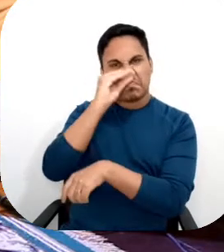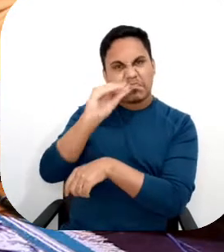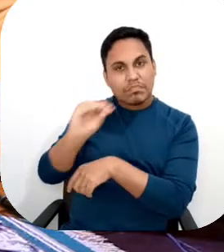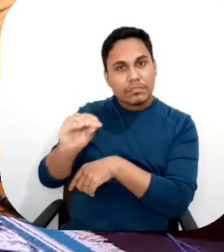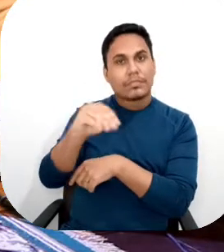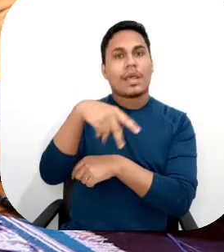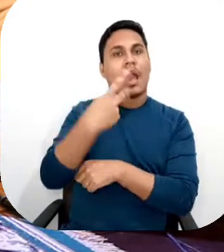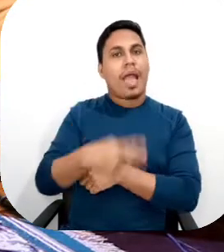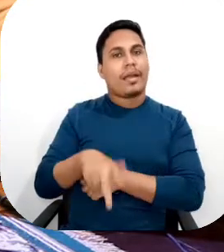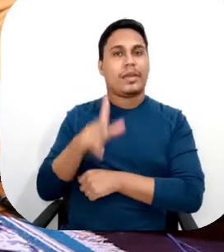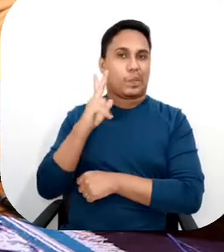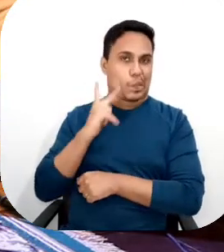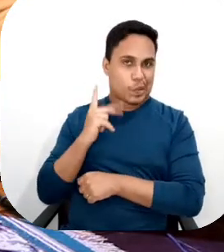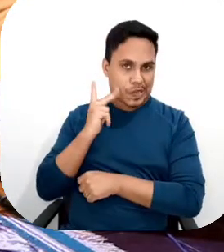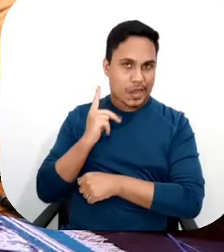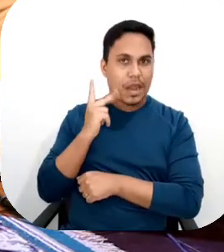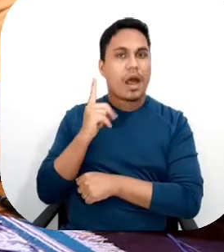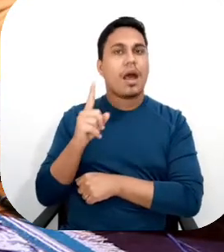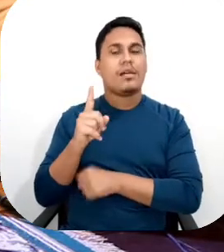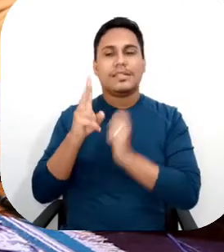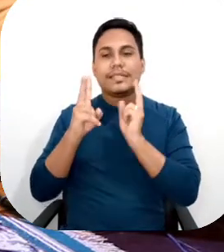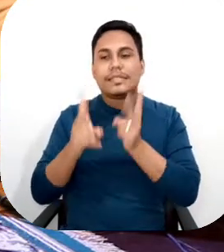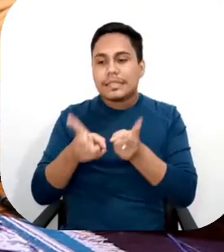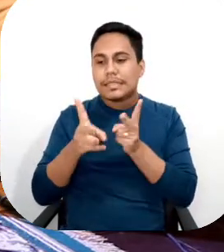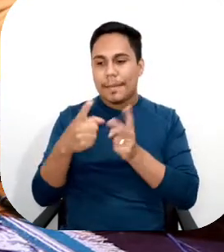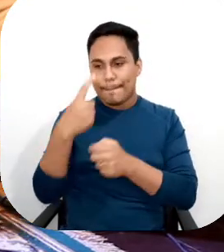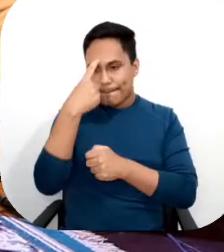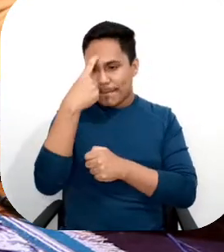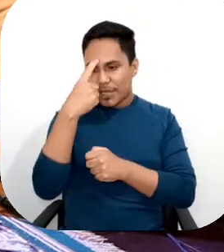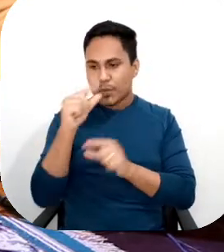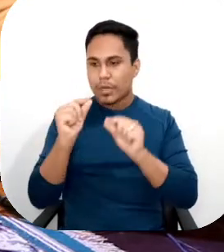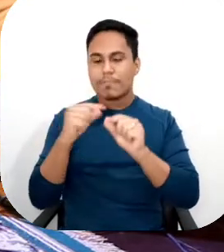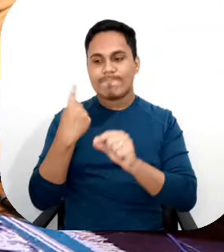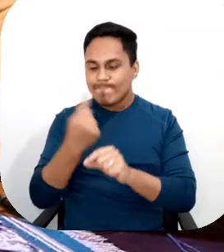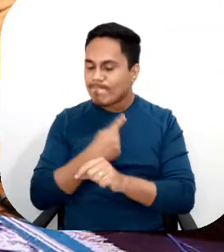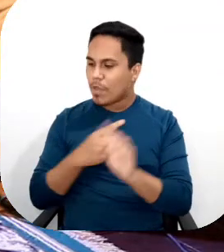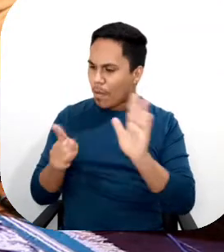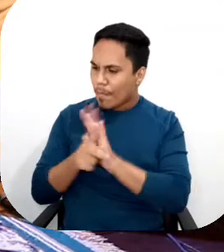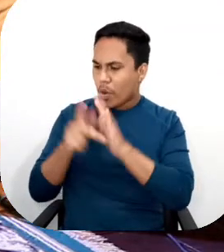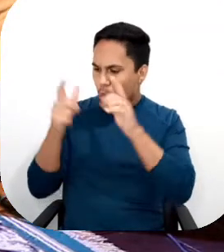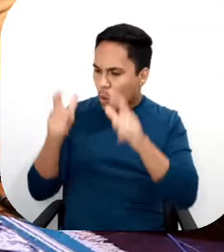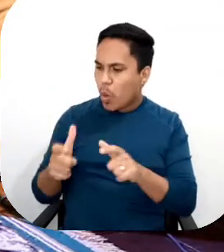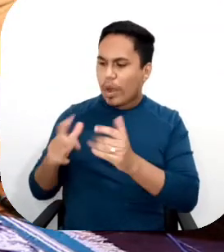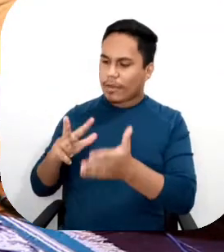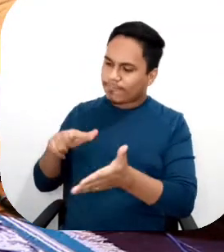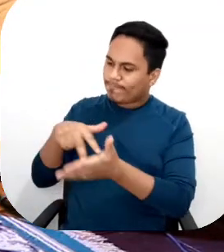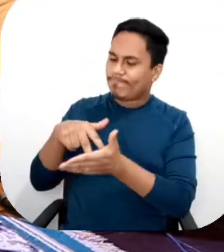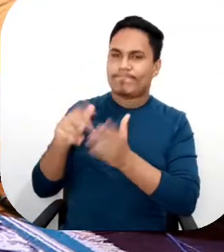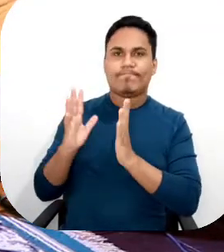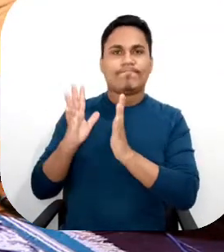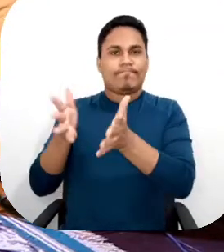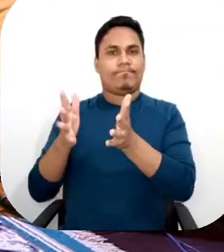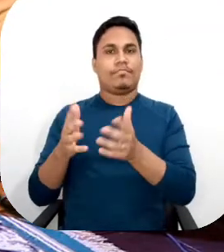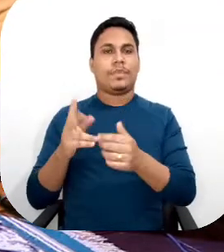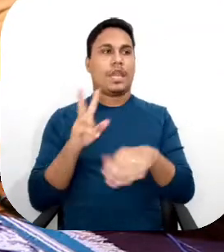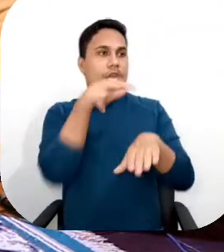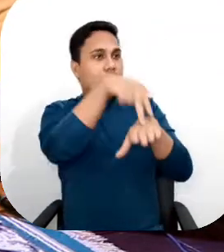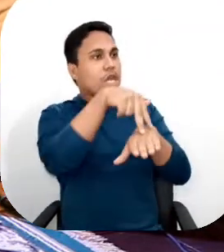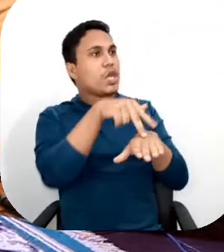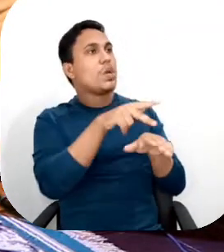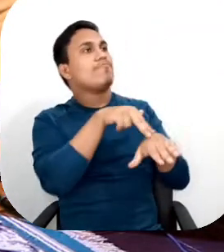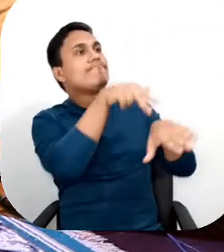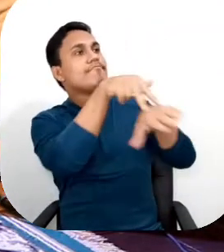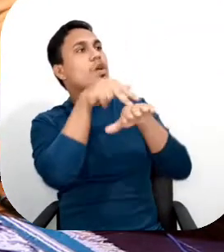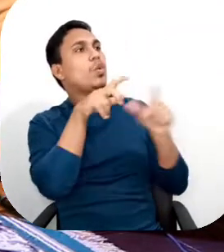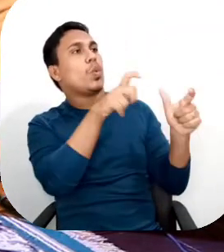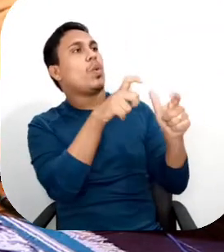corpos marginalizados, a gente sempre pensou muito em ocupar os espaços, né, em estar nos espaços que foi negado. E eu acho que hoje a gente está